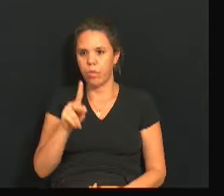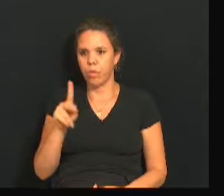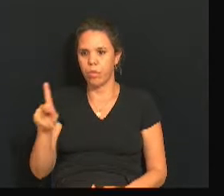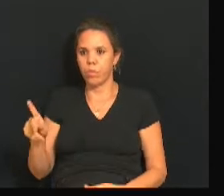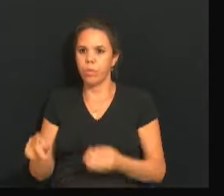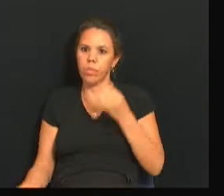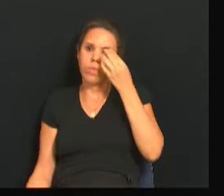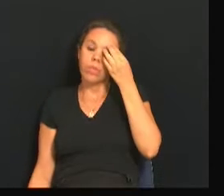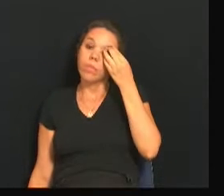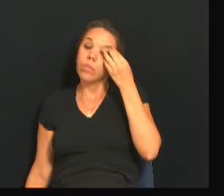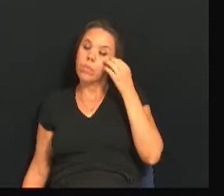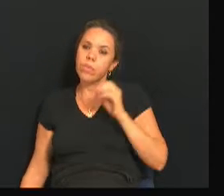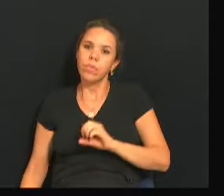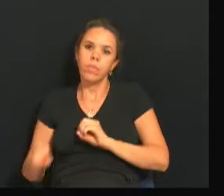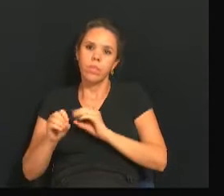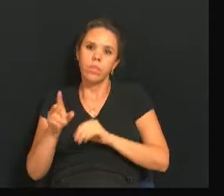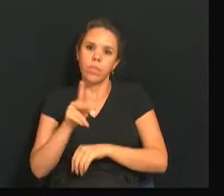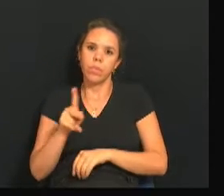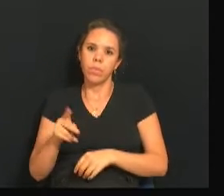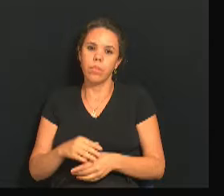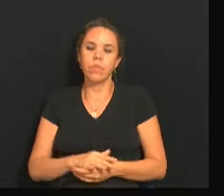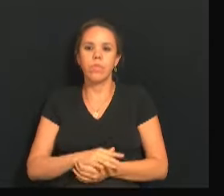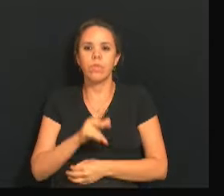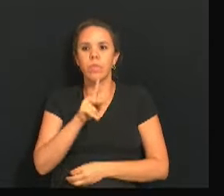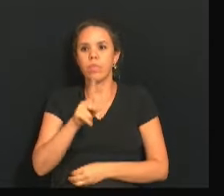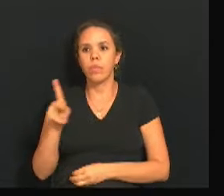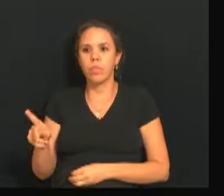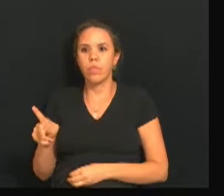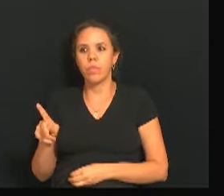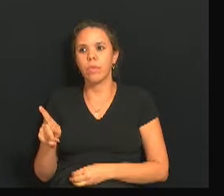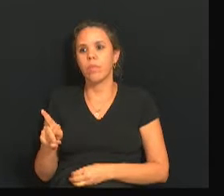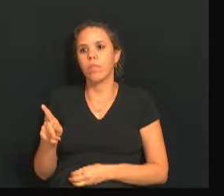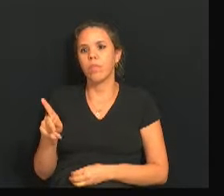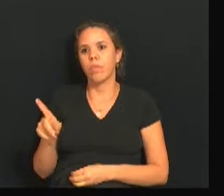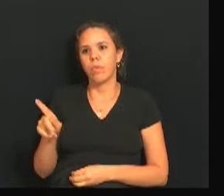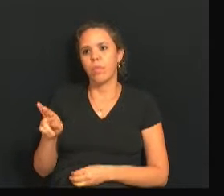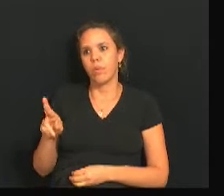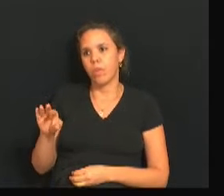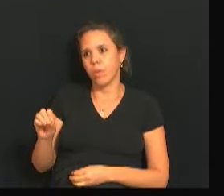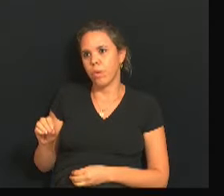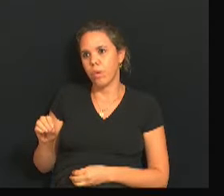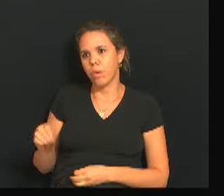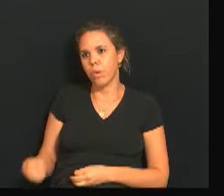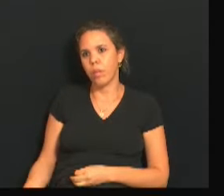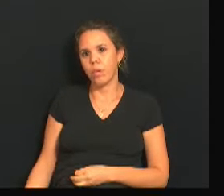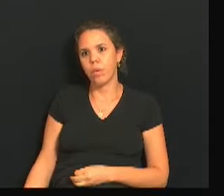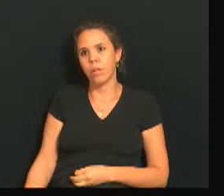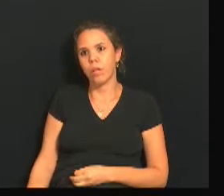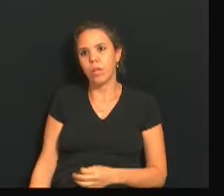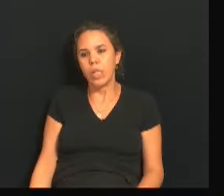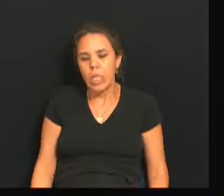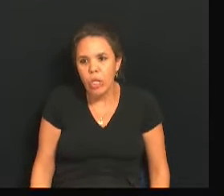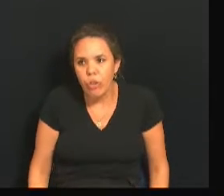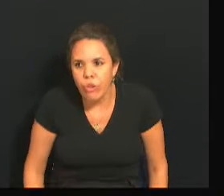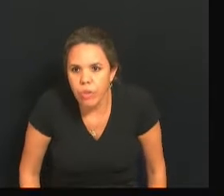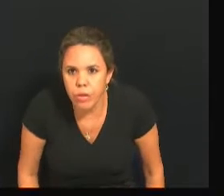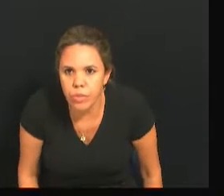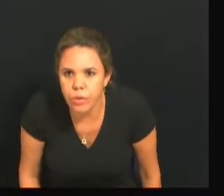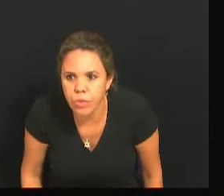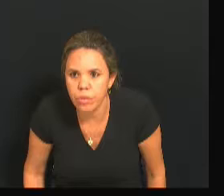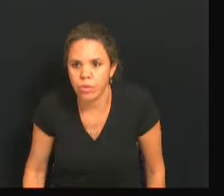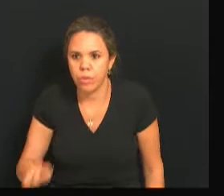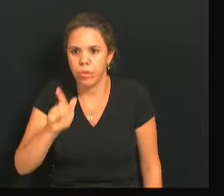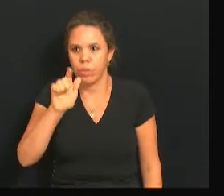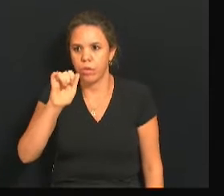do Coletivo de Educadores, professor Pedro Ganzelli, do Fórum Municipal de Educação, professor Gil Vilanova,